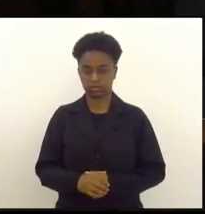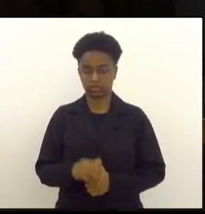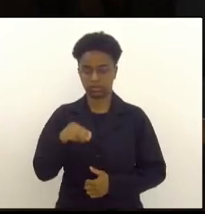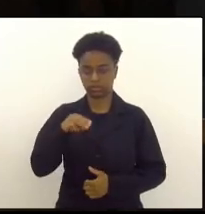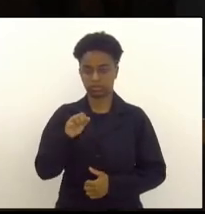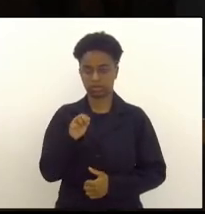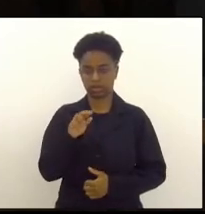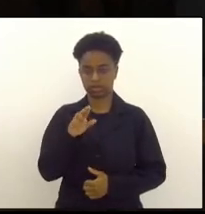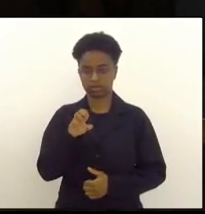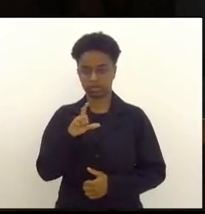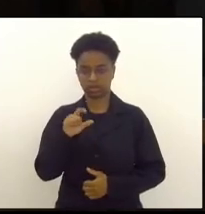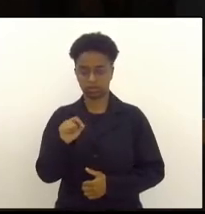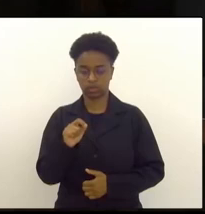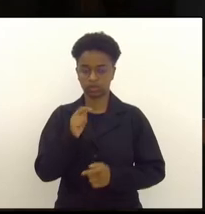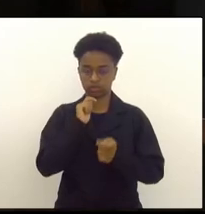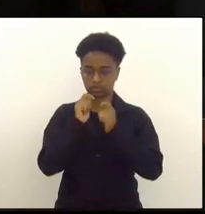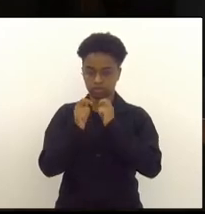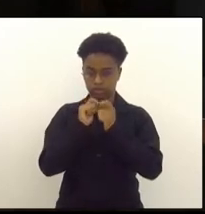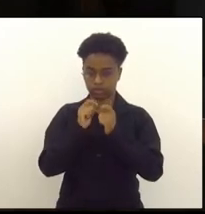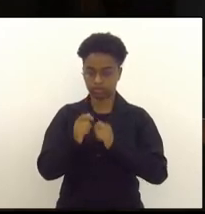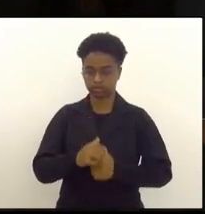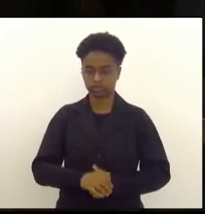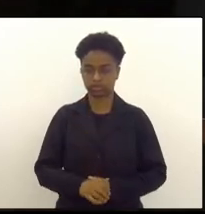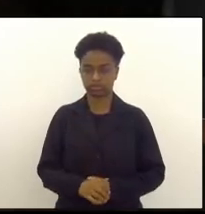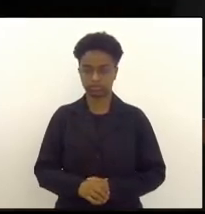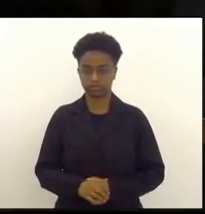Marcelo Auler, jornalista.